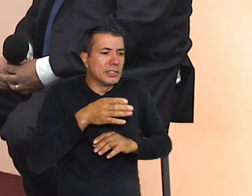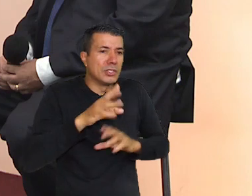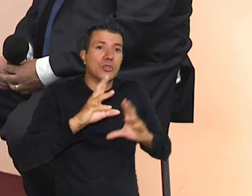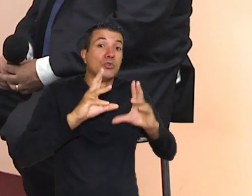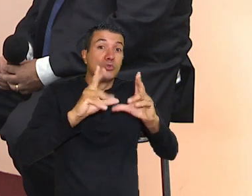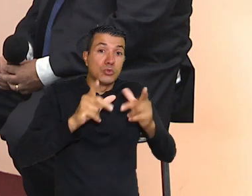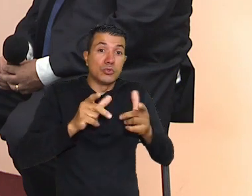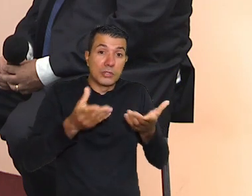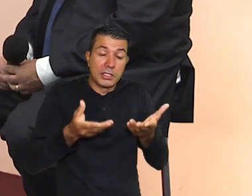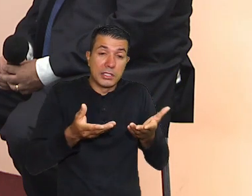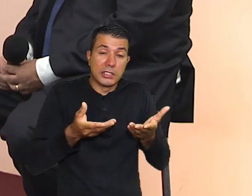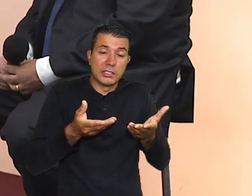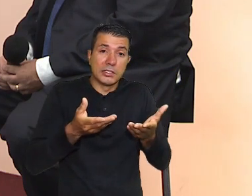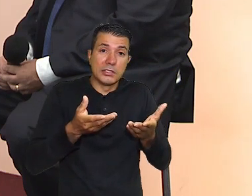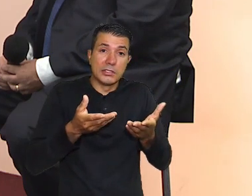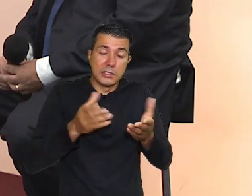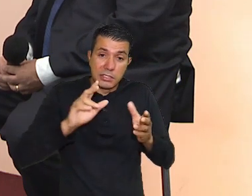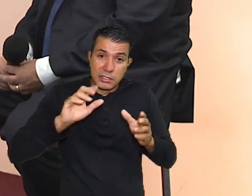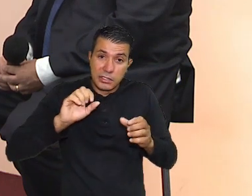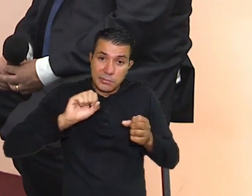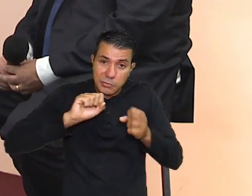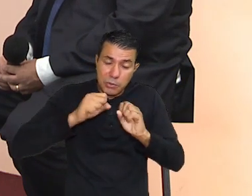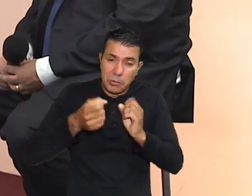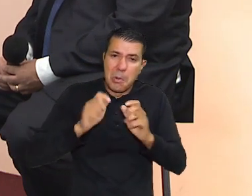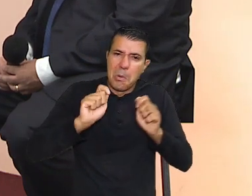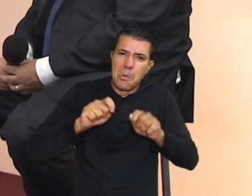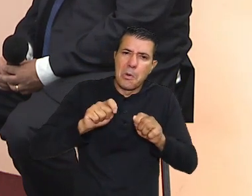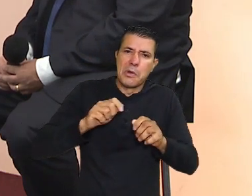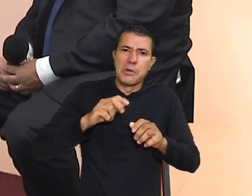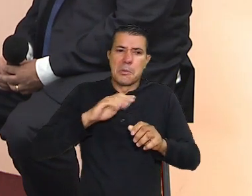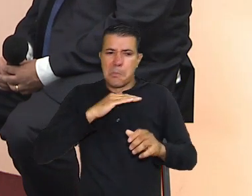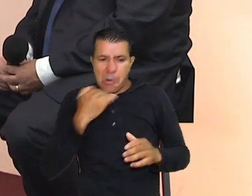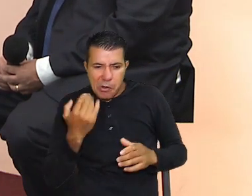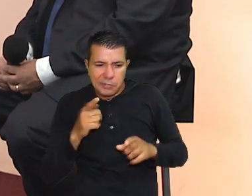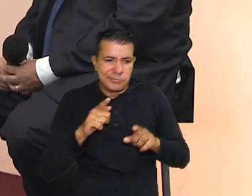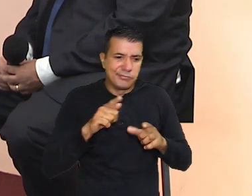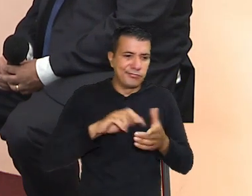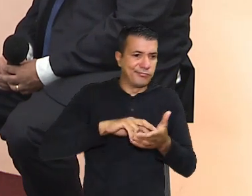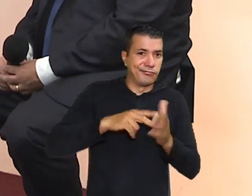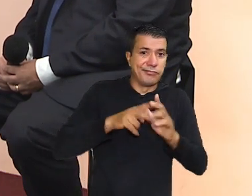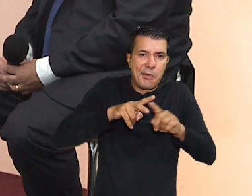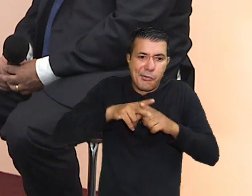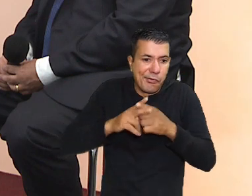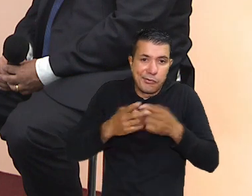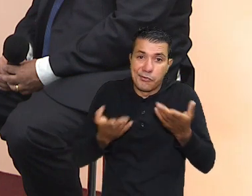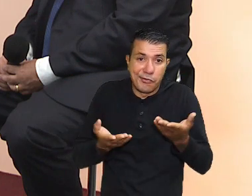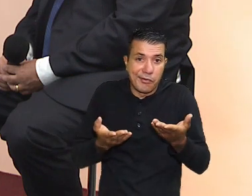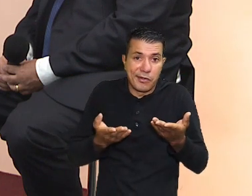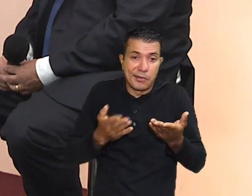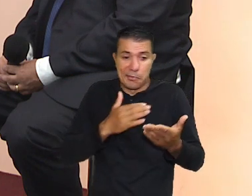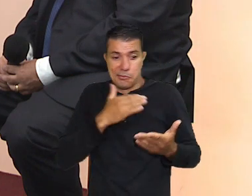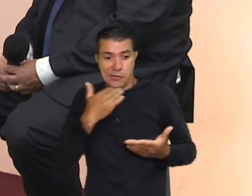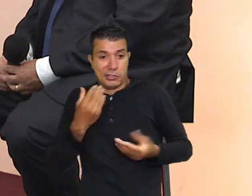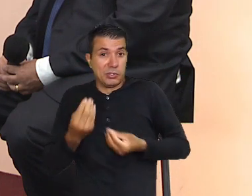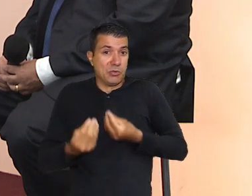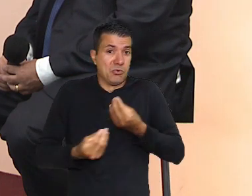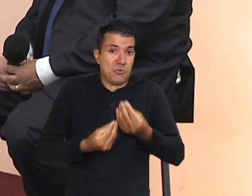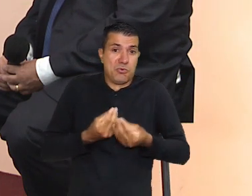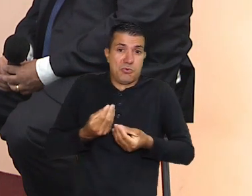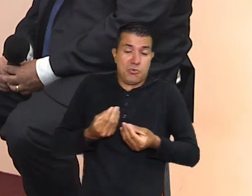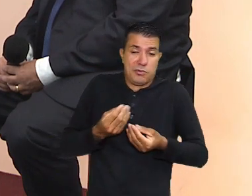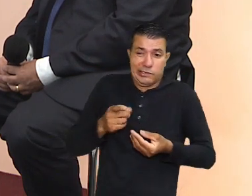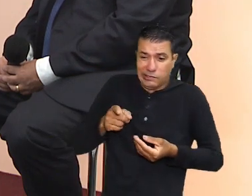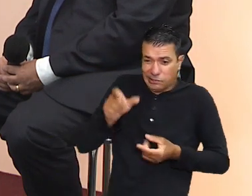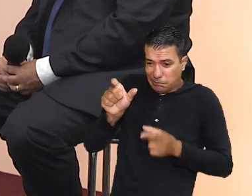teria solução e conserto, só a morte não tem jeito e nem conserto. São várias pessoas